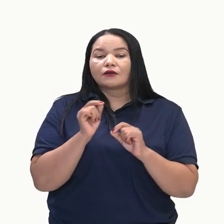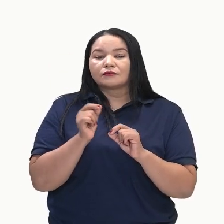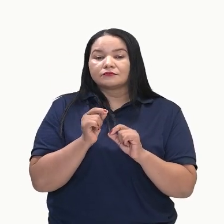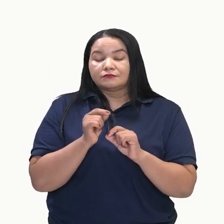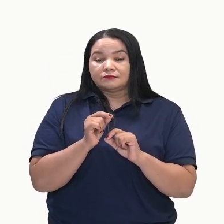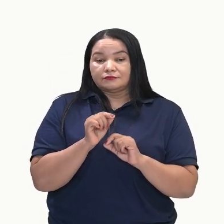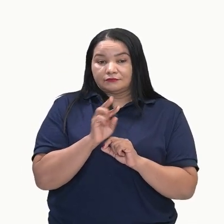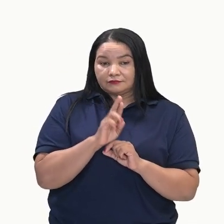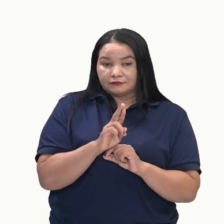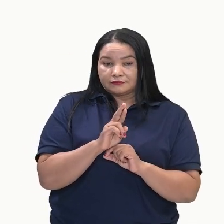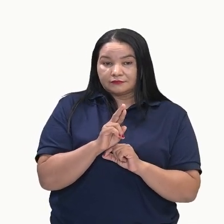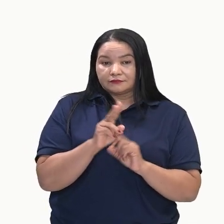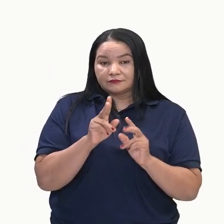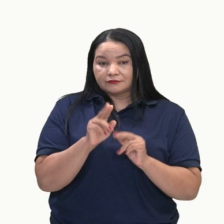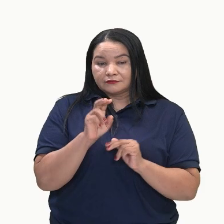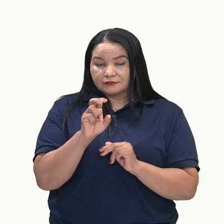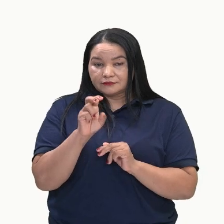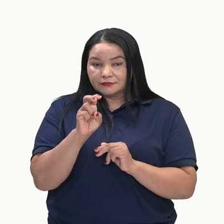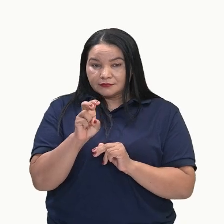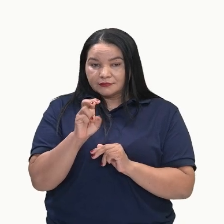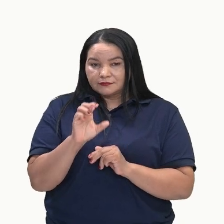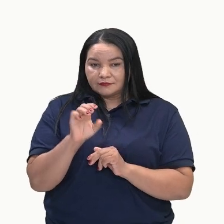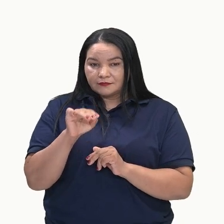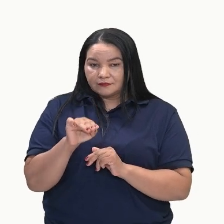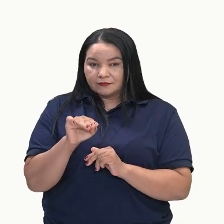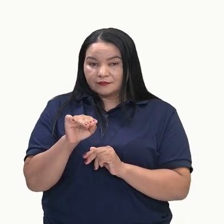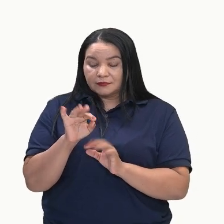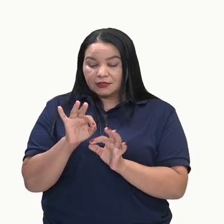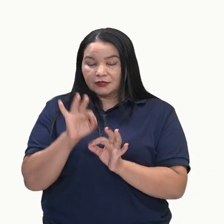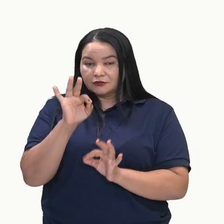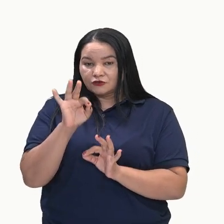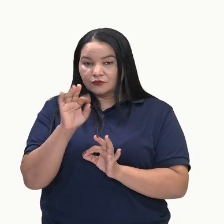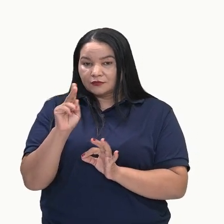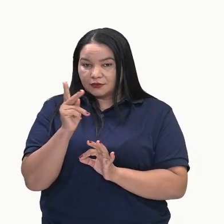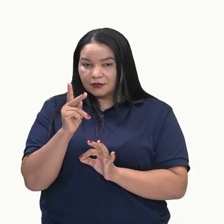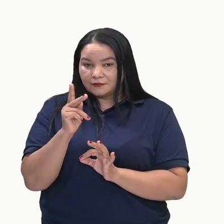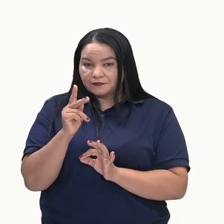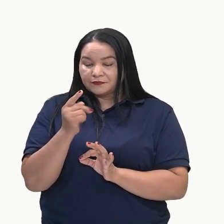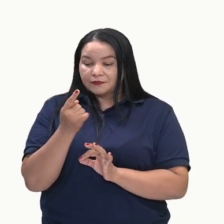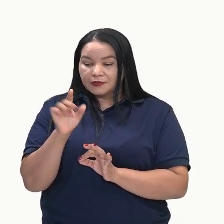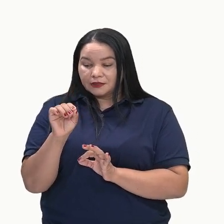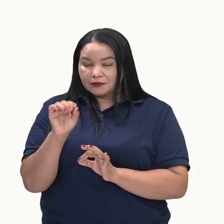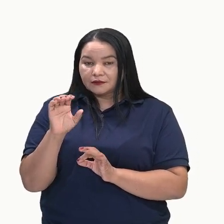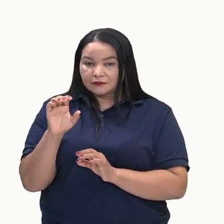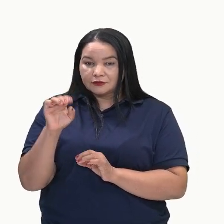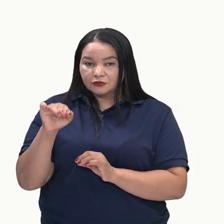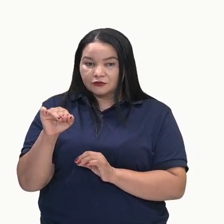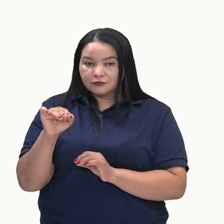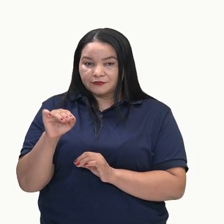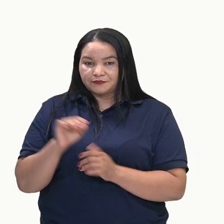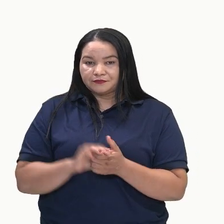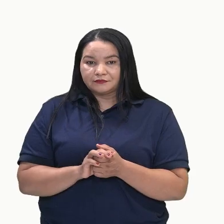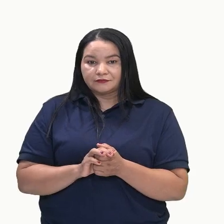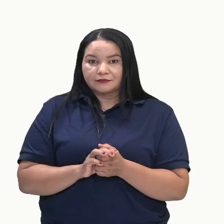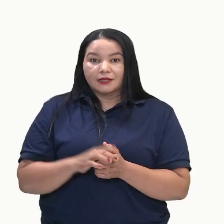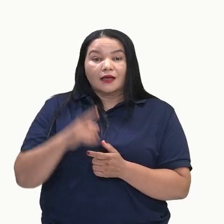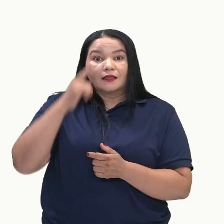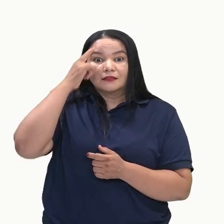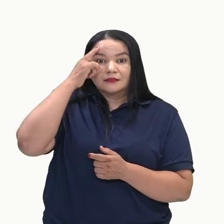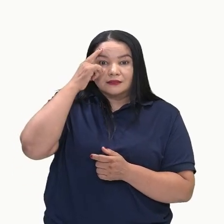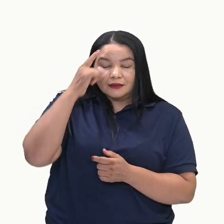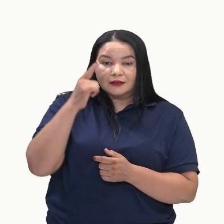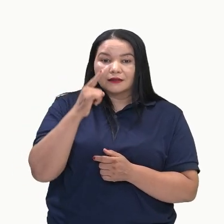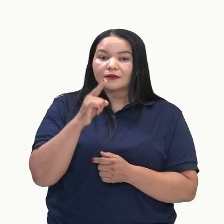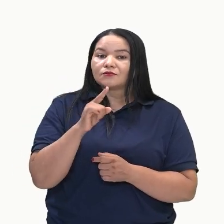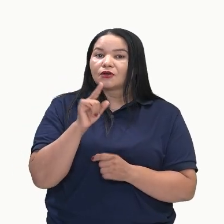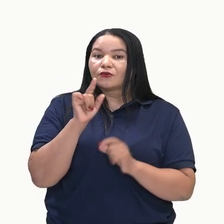5 centímetros e a altura, que aqui a gente chama de H, de 10 centímetros. Só abrindo aqui uma observação, tudo